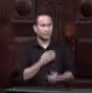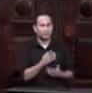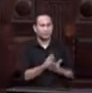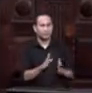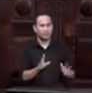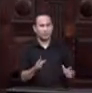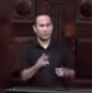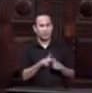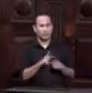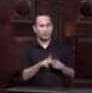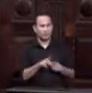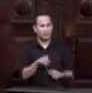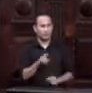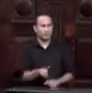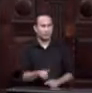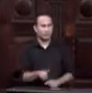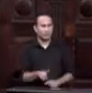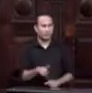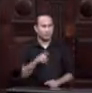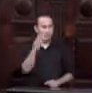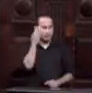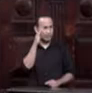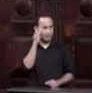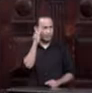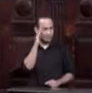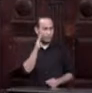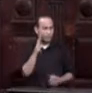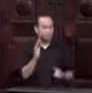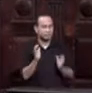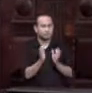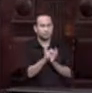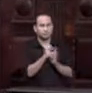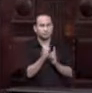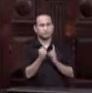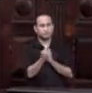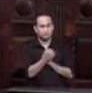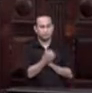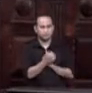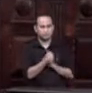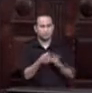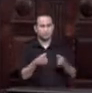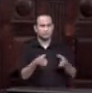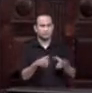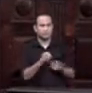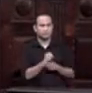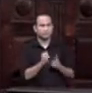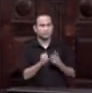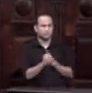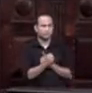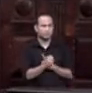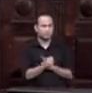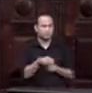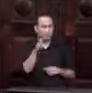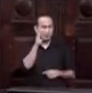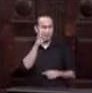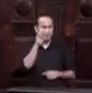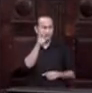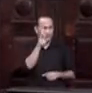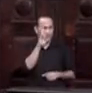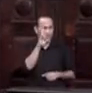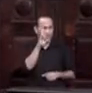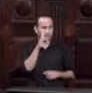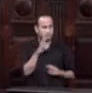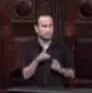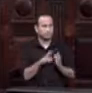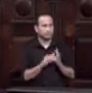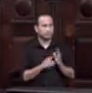problema, pensar nos investimentos na área social. Na área social. Vamos lembrar da emenda